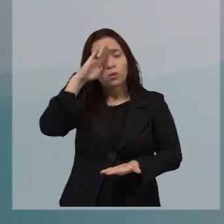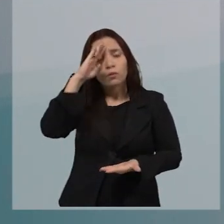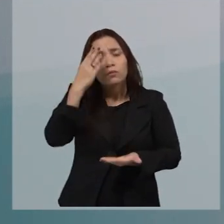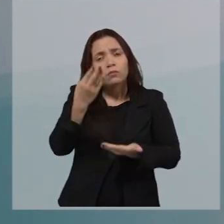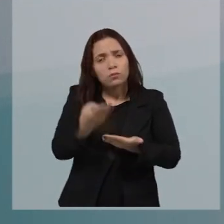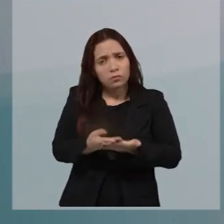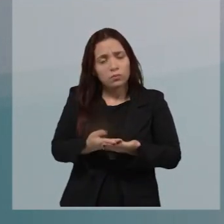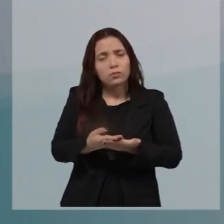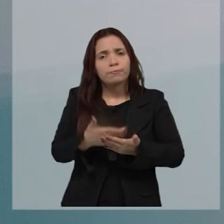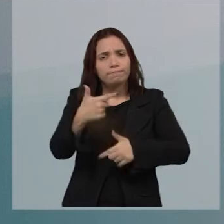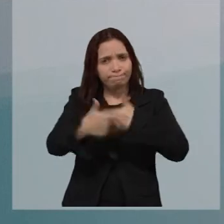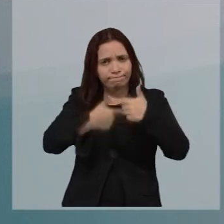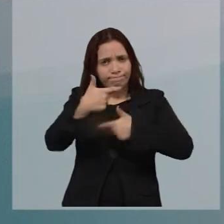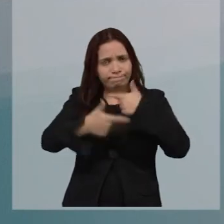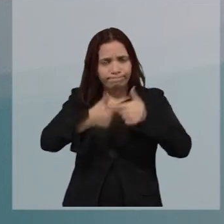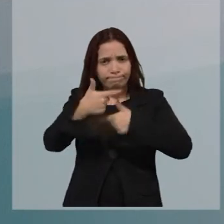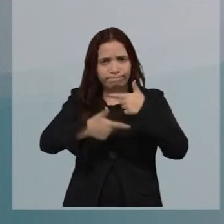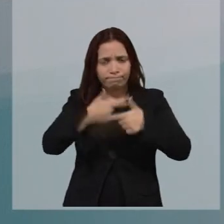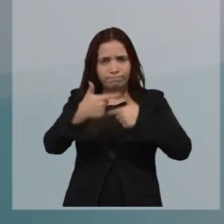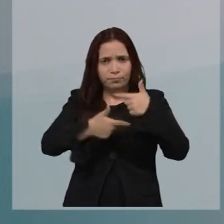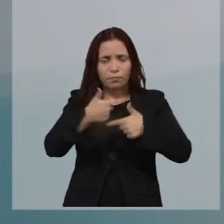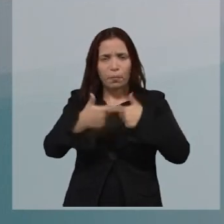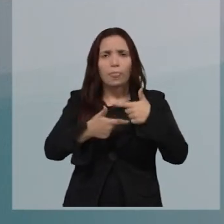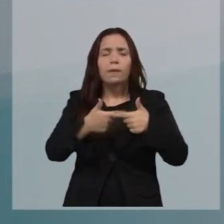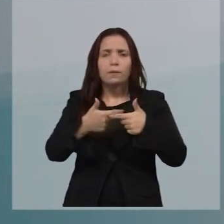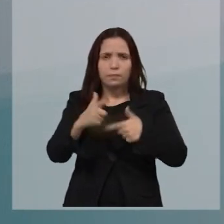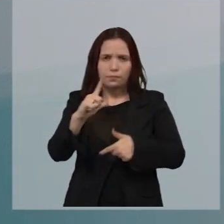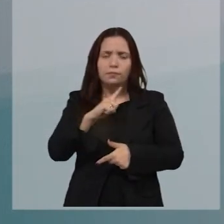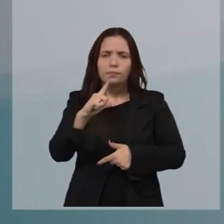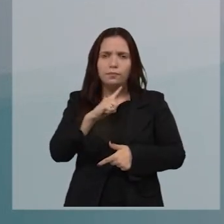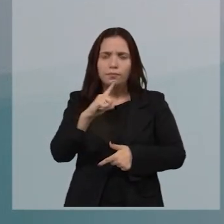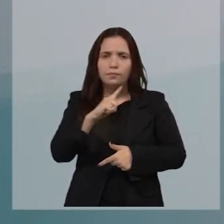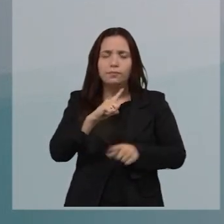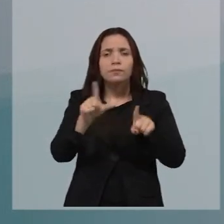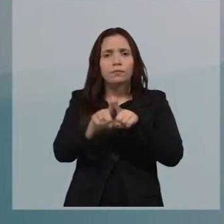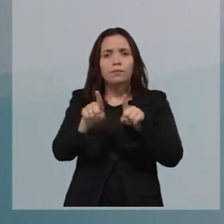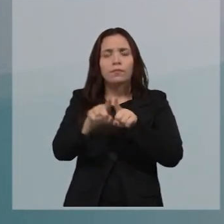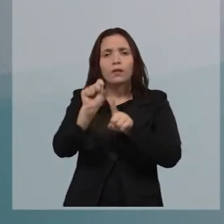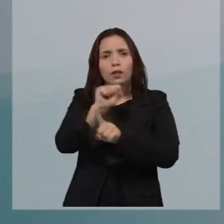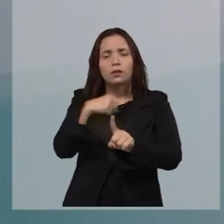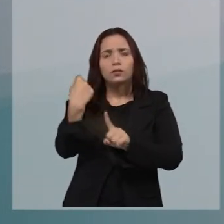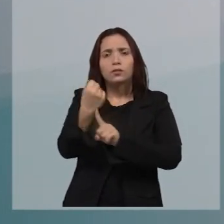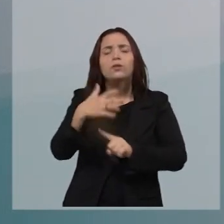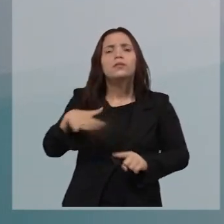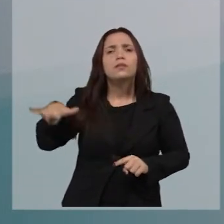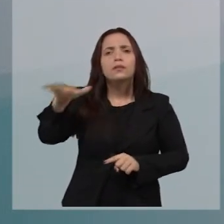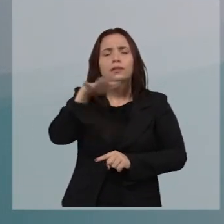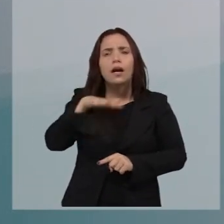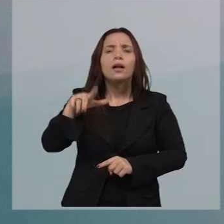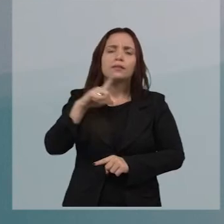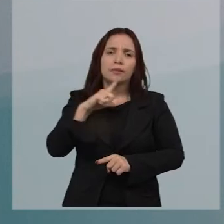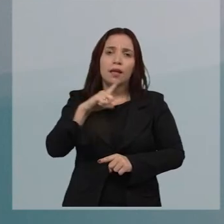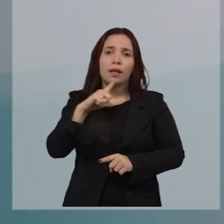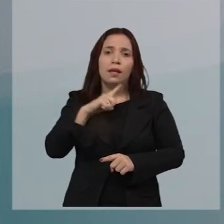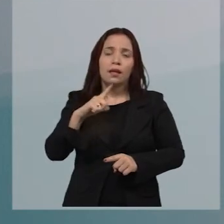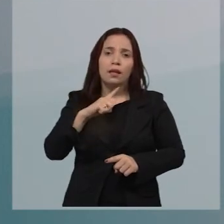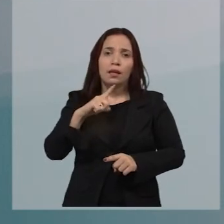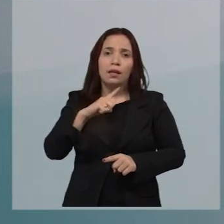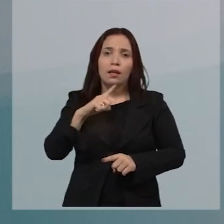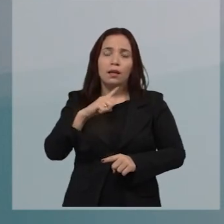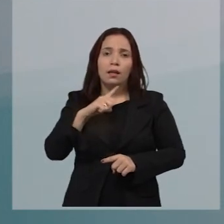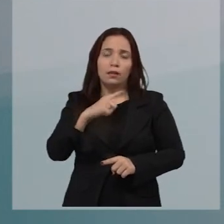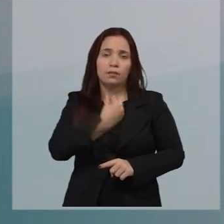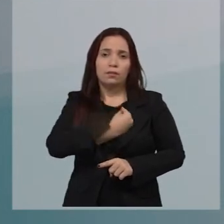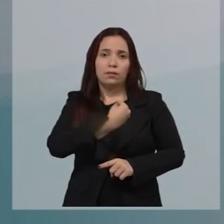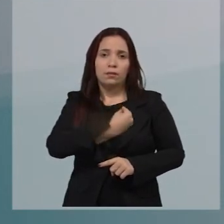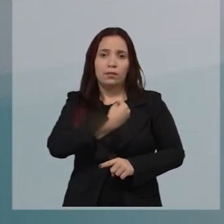Eu acredito que é muito trabalho mesmo, né? Apoio do Estado e a sociedade que está lá dentro, né? Hoje o